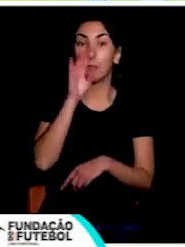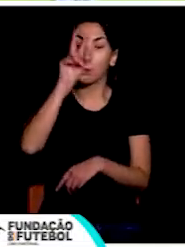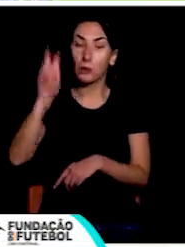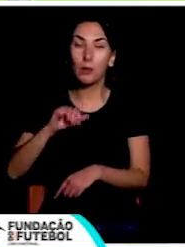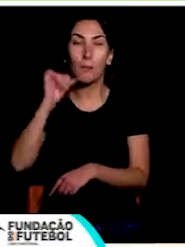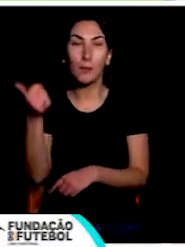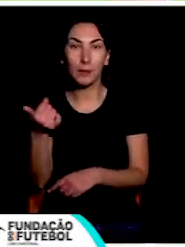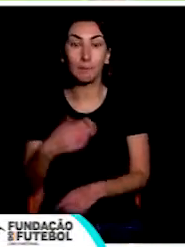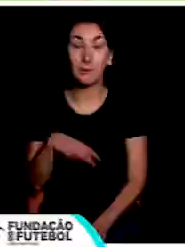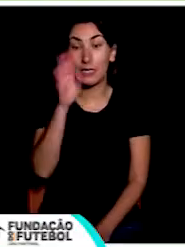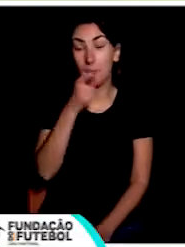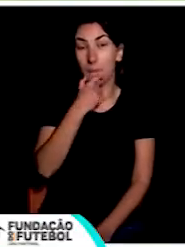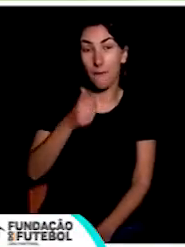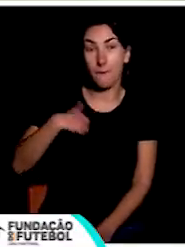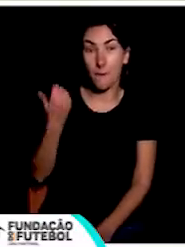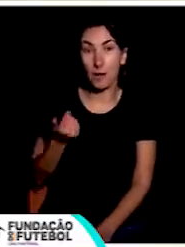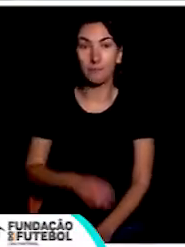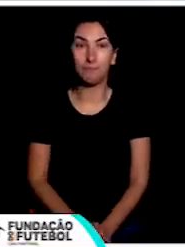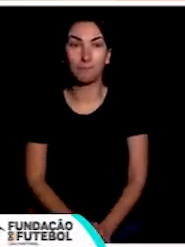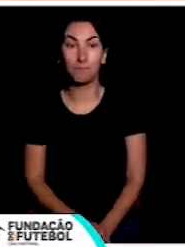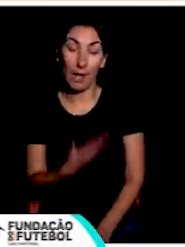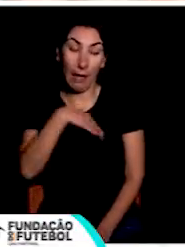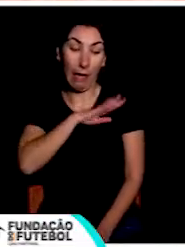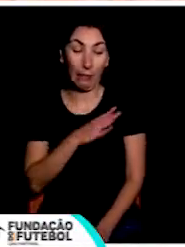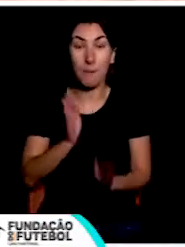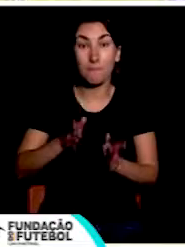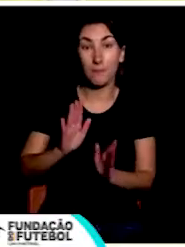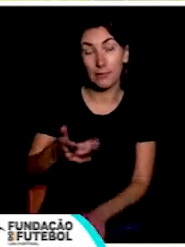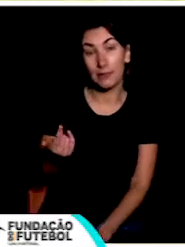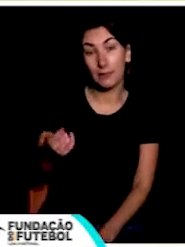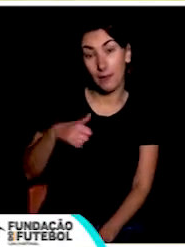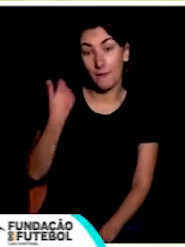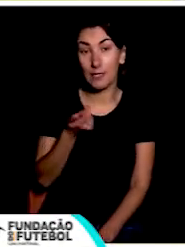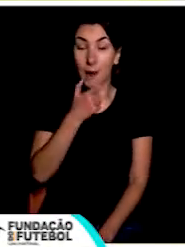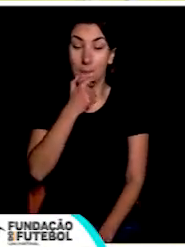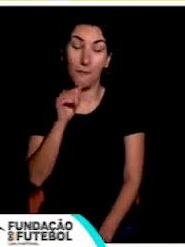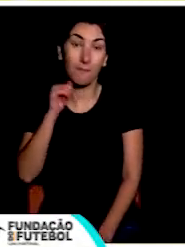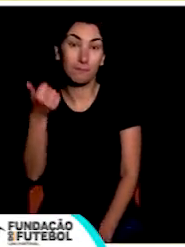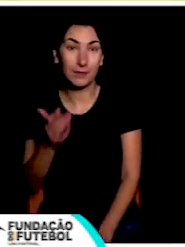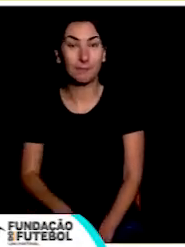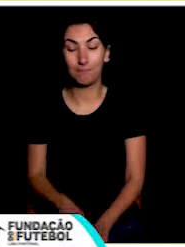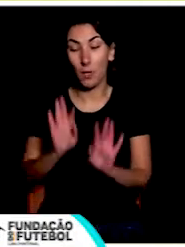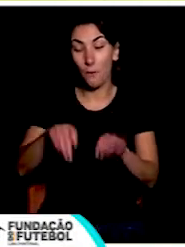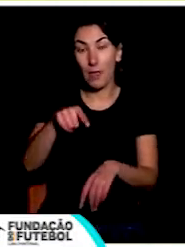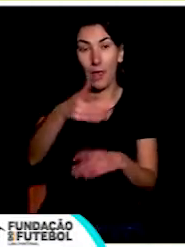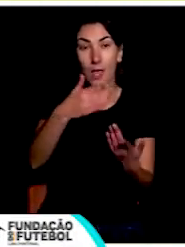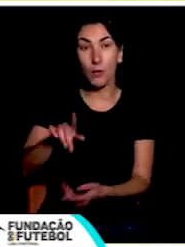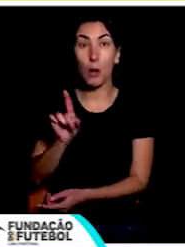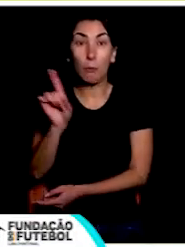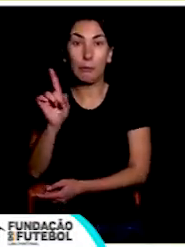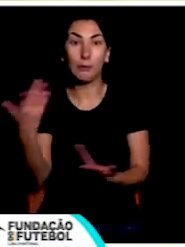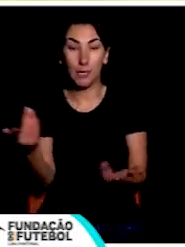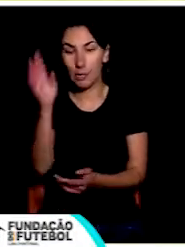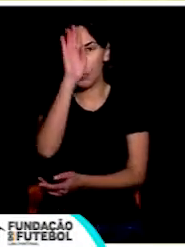perder e se vencerem os de Mafra. Já a Académica precisa de vencer e ver o Mafra a perder. No fim desta jornada, o primeiro